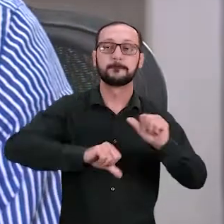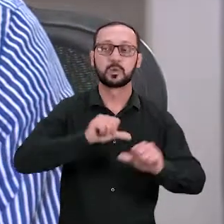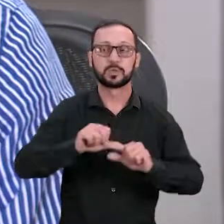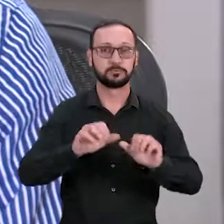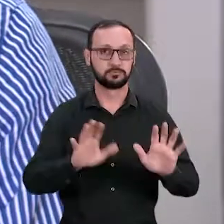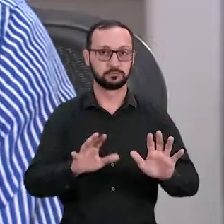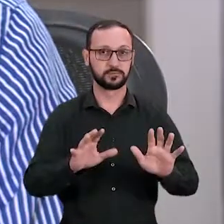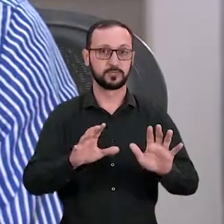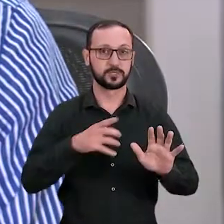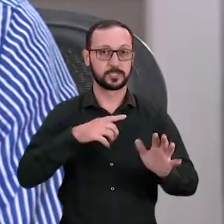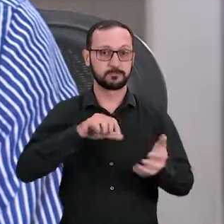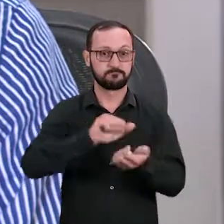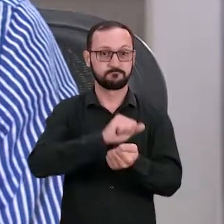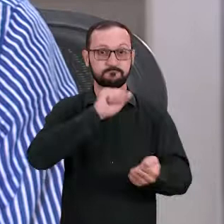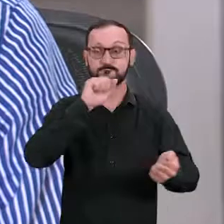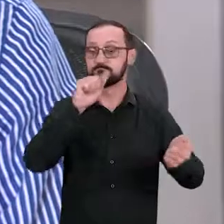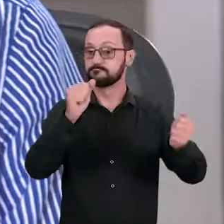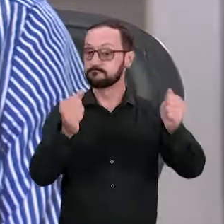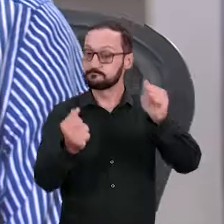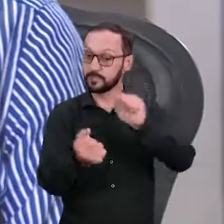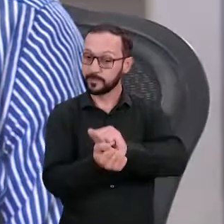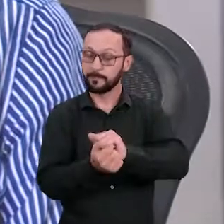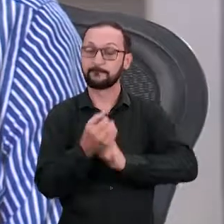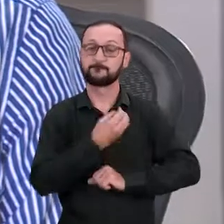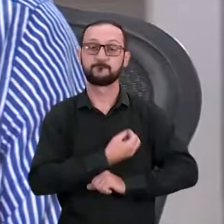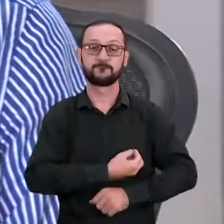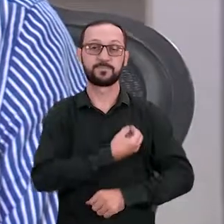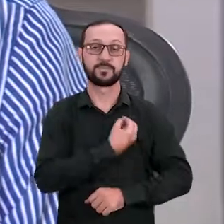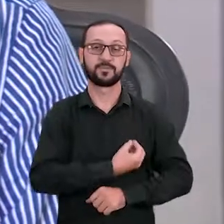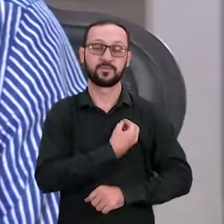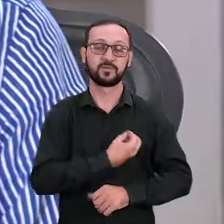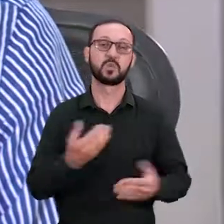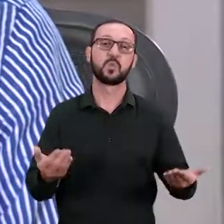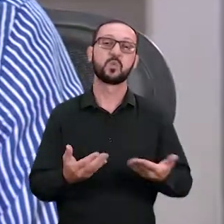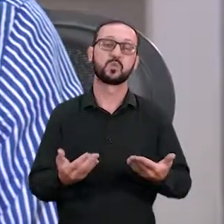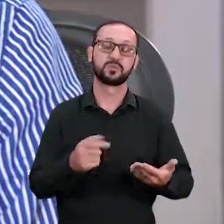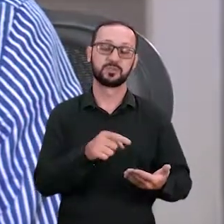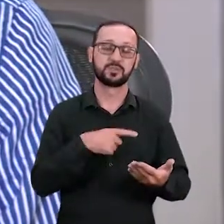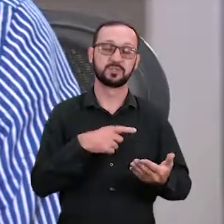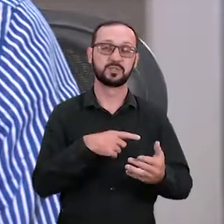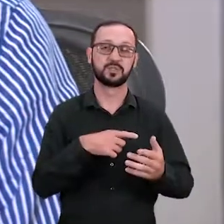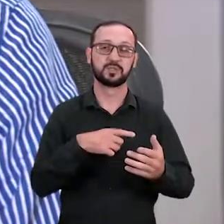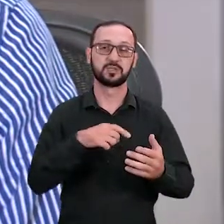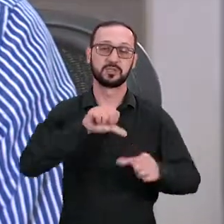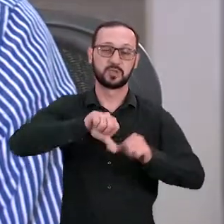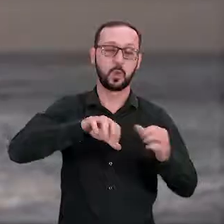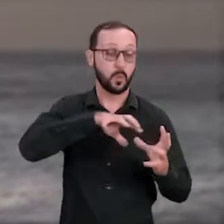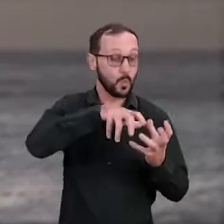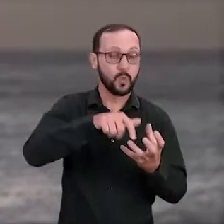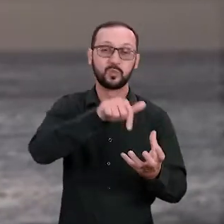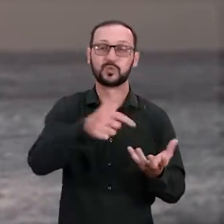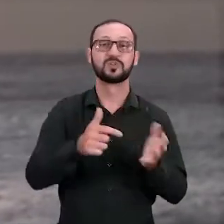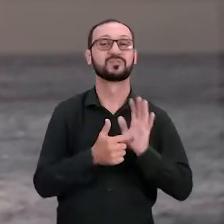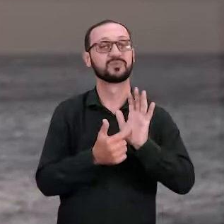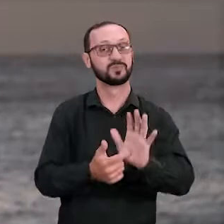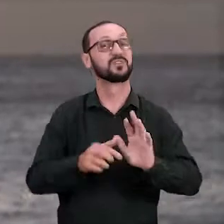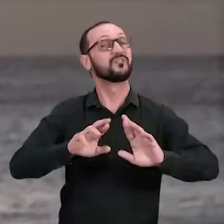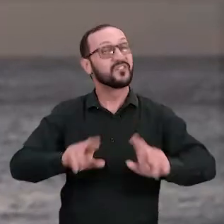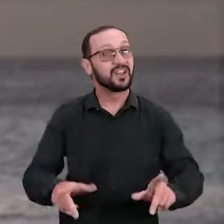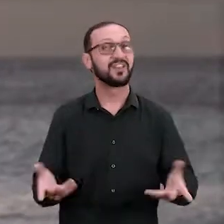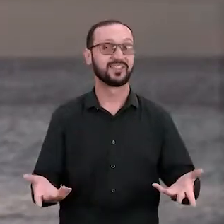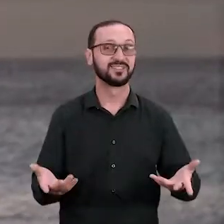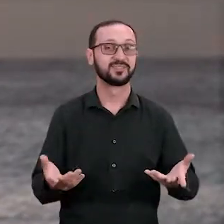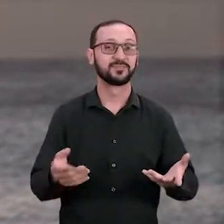se readaptar à situação de vida que a atual situação do mundo está nos